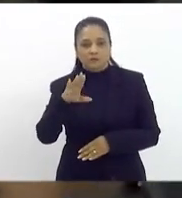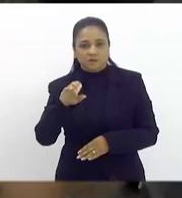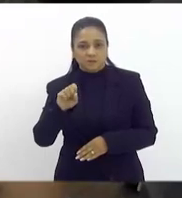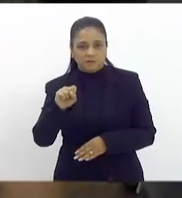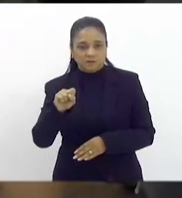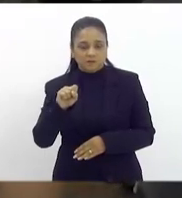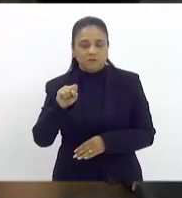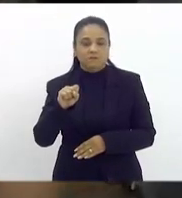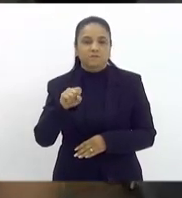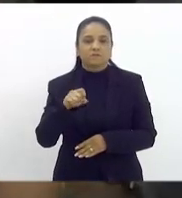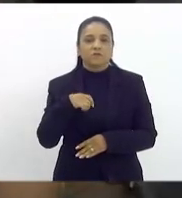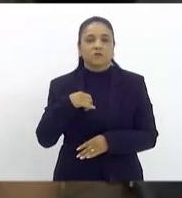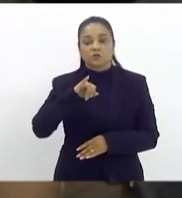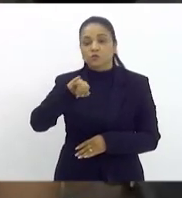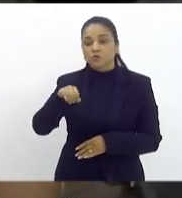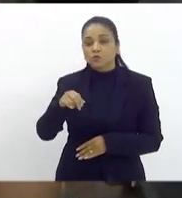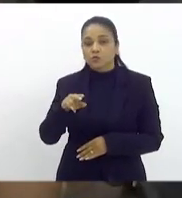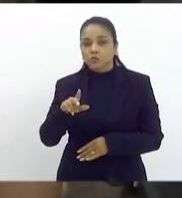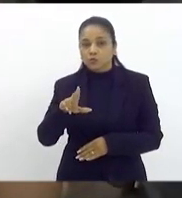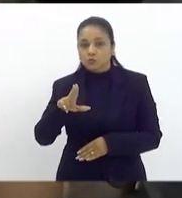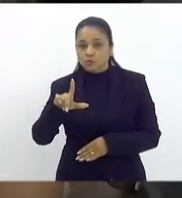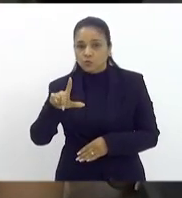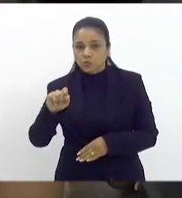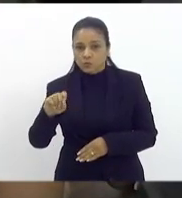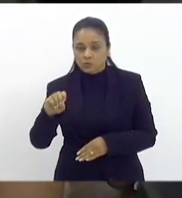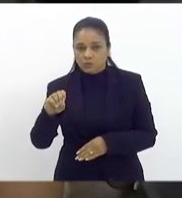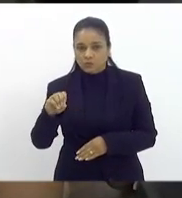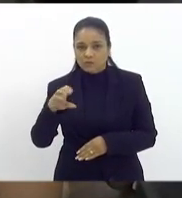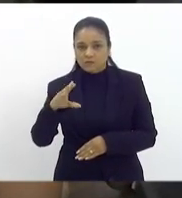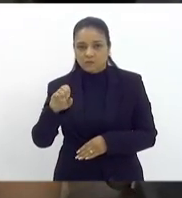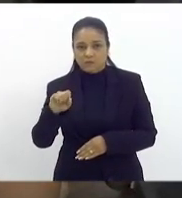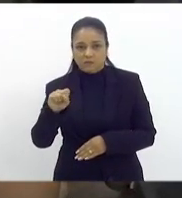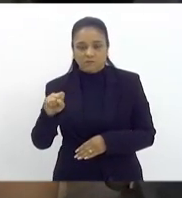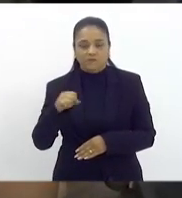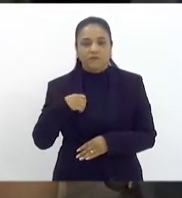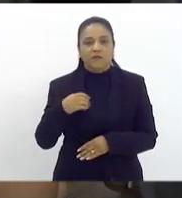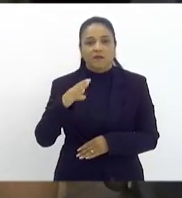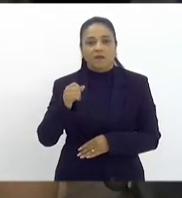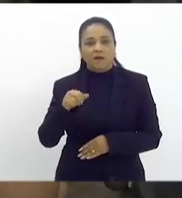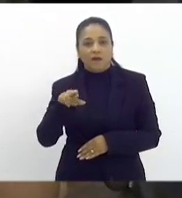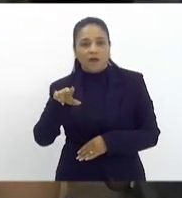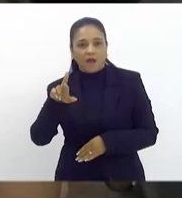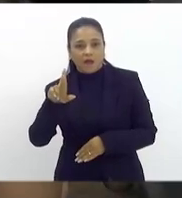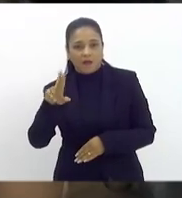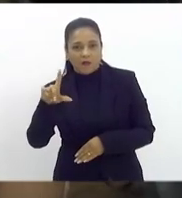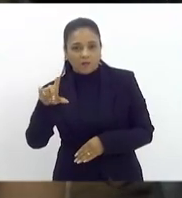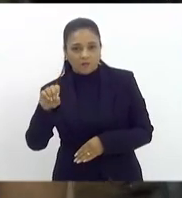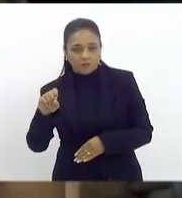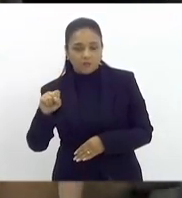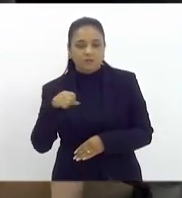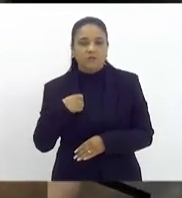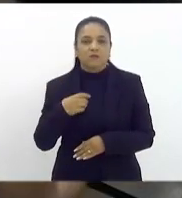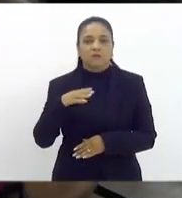César Ferreira, Carlos Schelfo, Marcelo Quintanilha